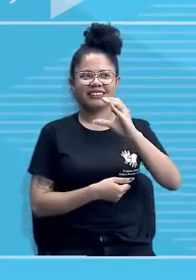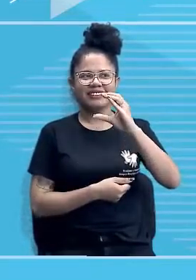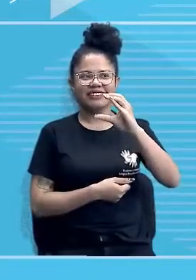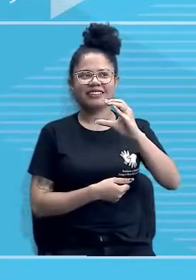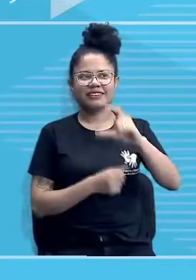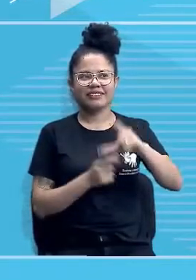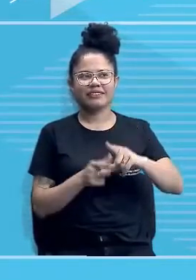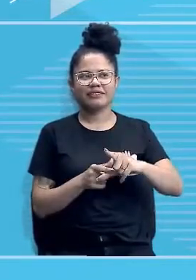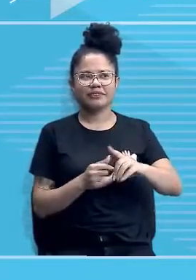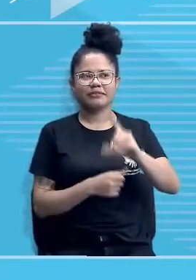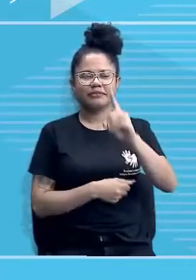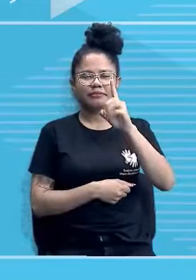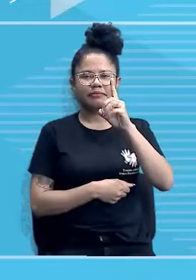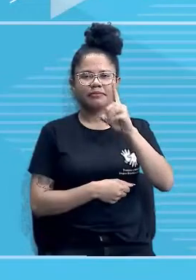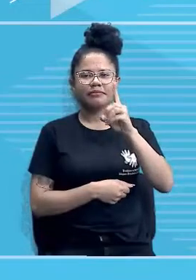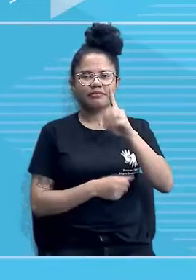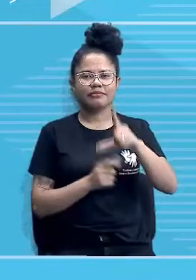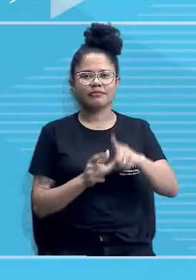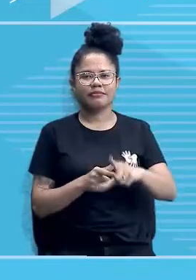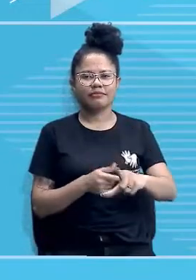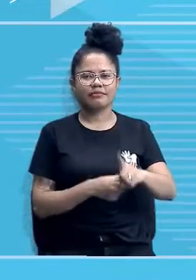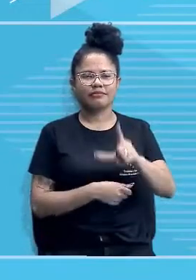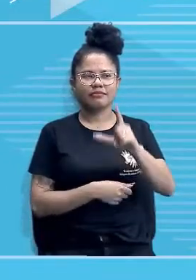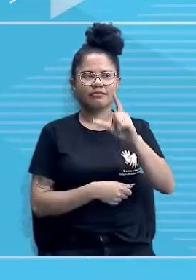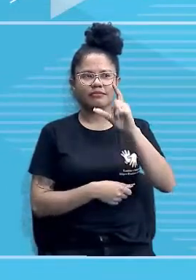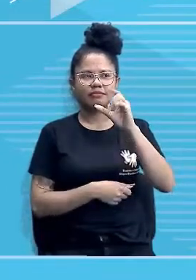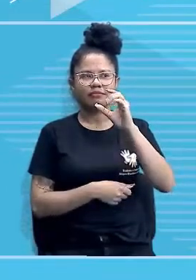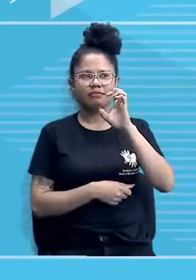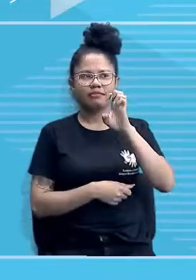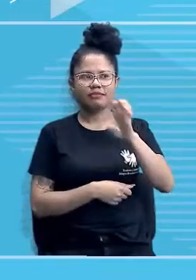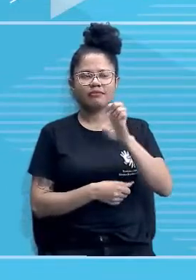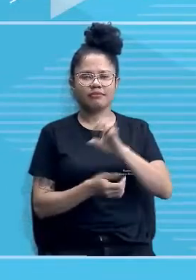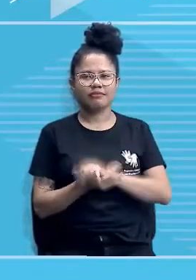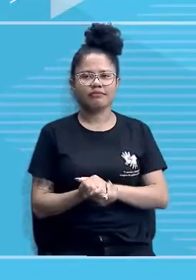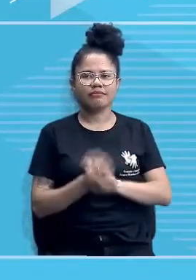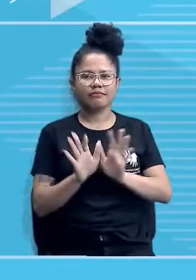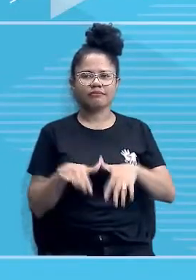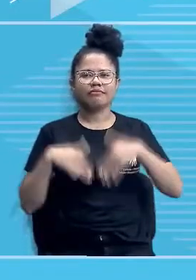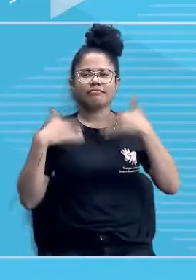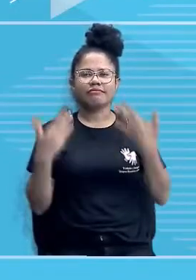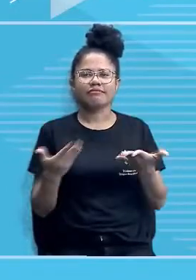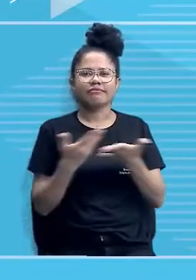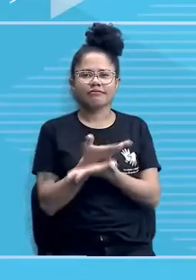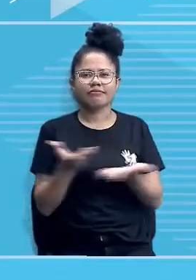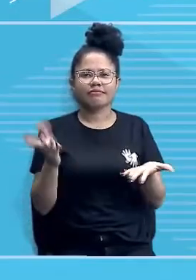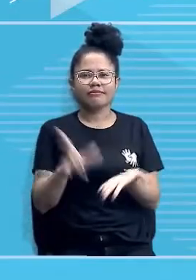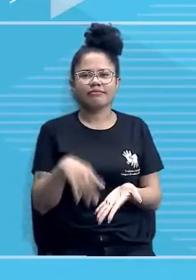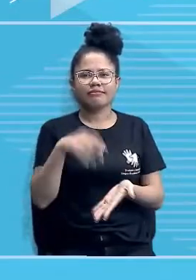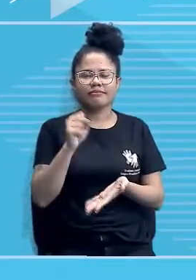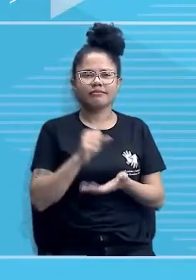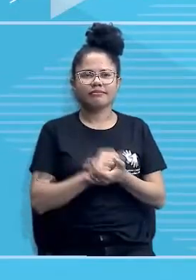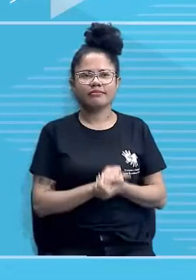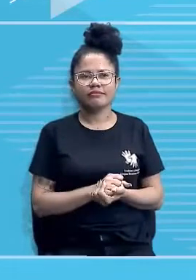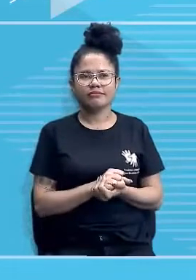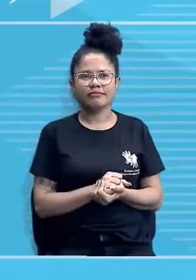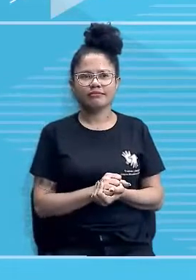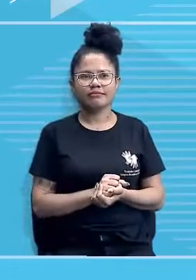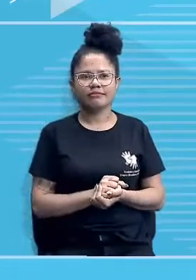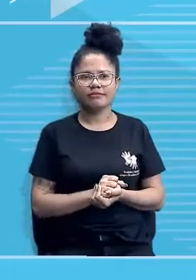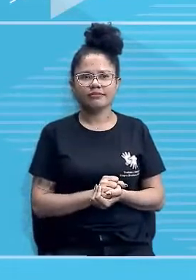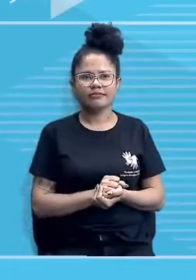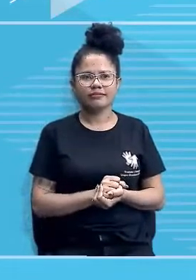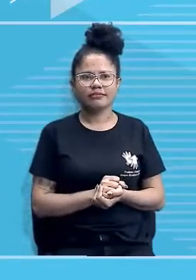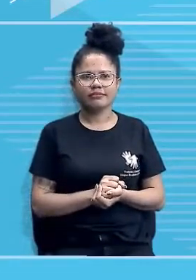metoxi-etano metanol e as tetânico Então qual que você marcaria aí o composto menos